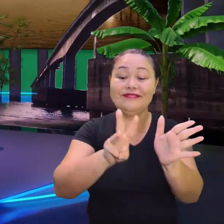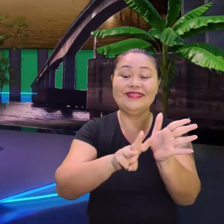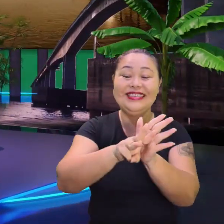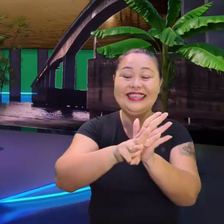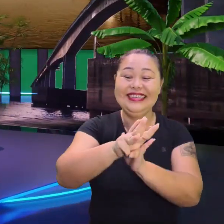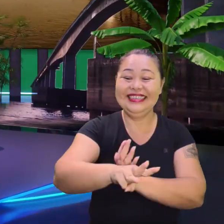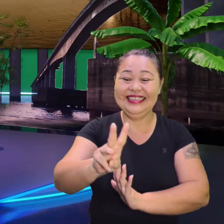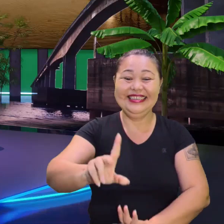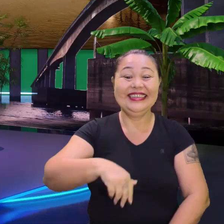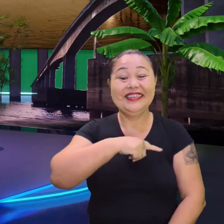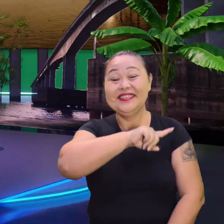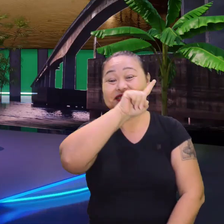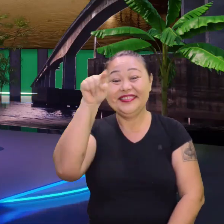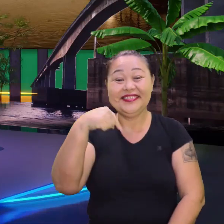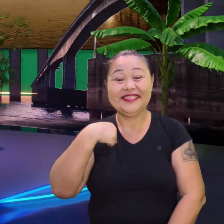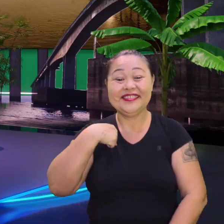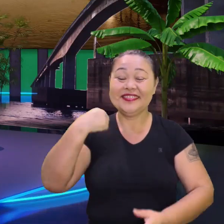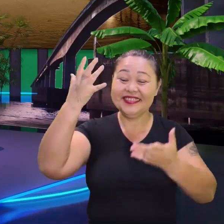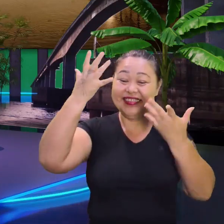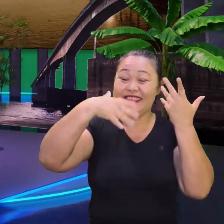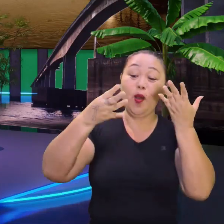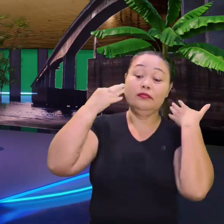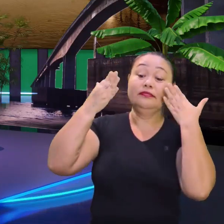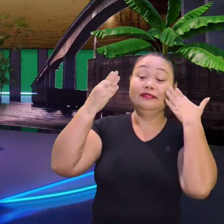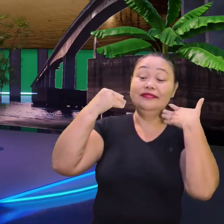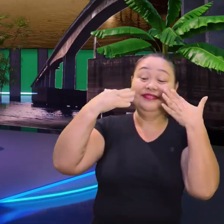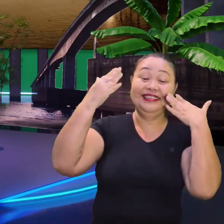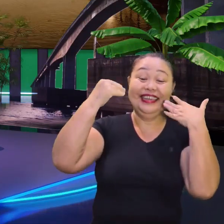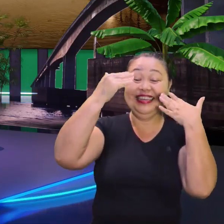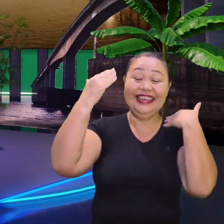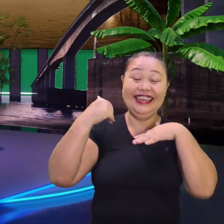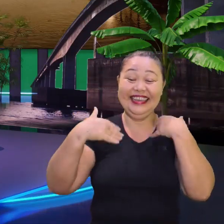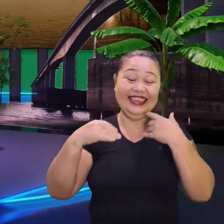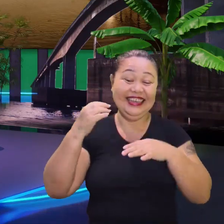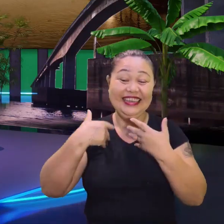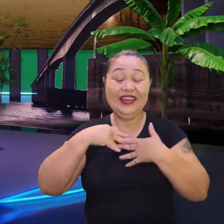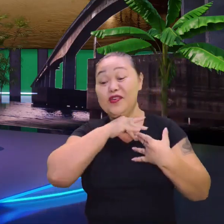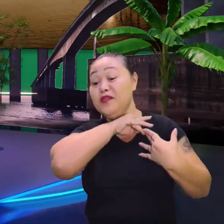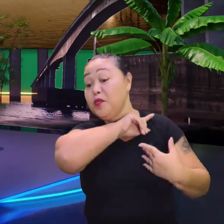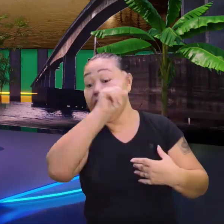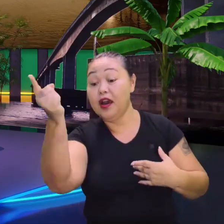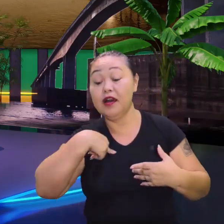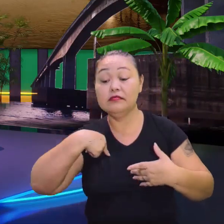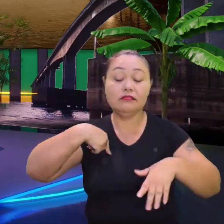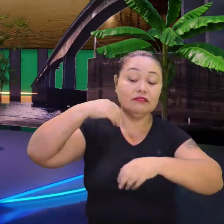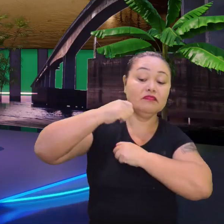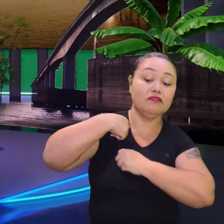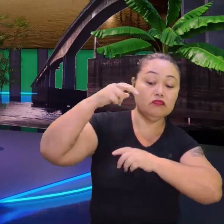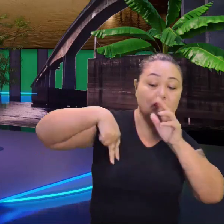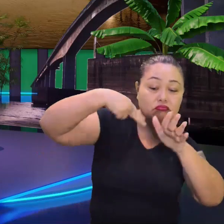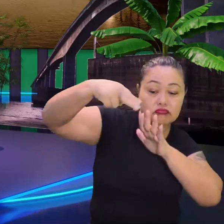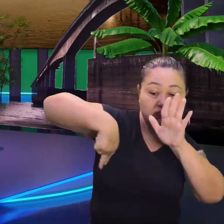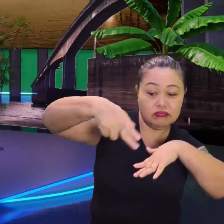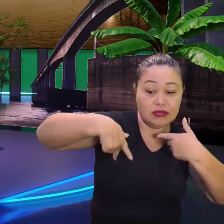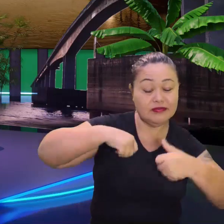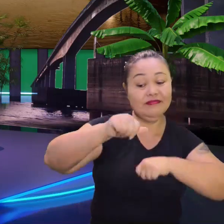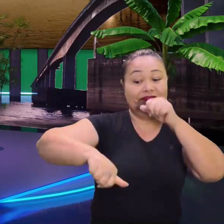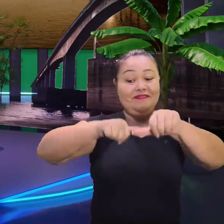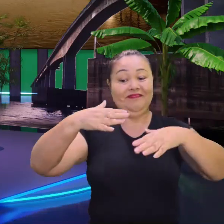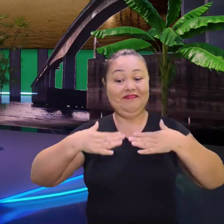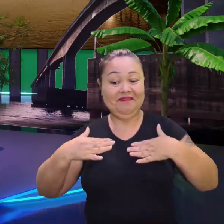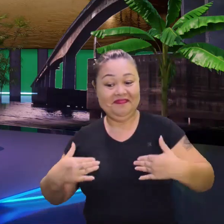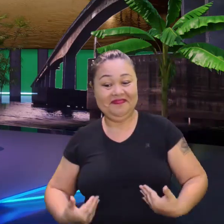Rio Madeira. Por isso que sua cara tá toda suja de barro. Vamos lá, rapidão, nós tomar um banho ali, ó. Já é.